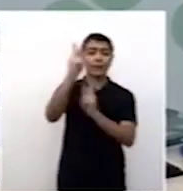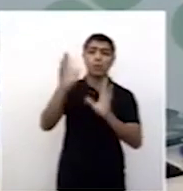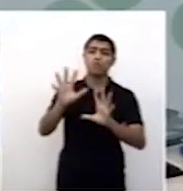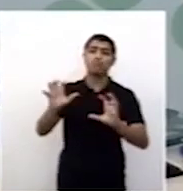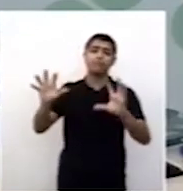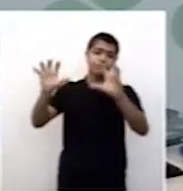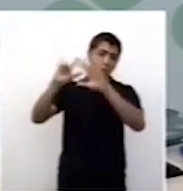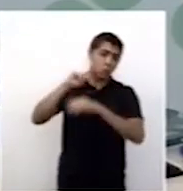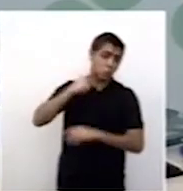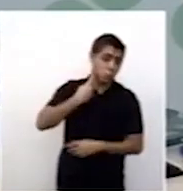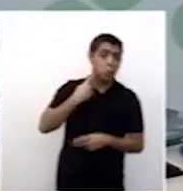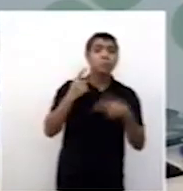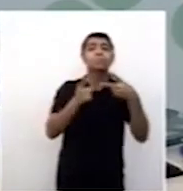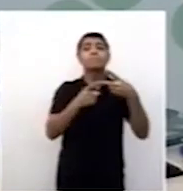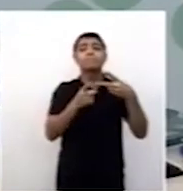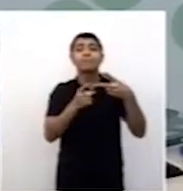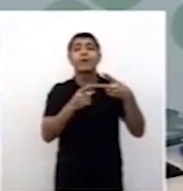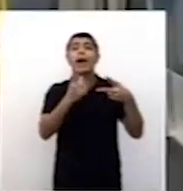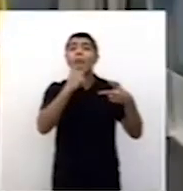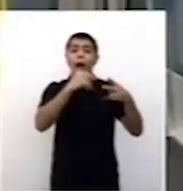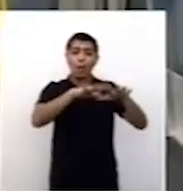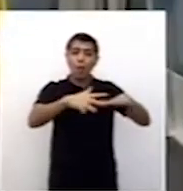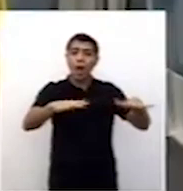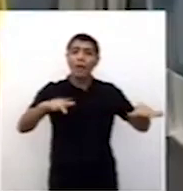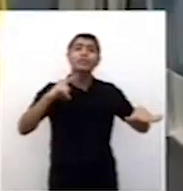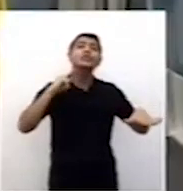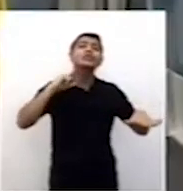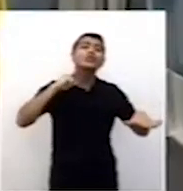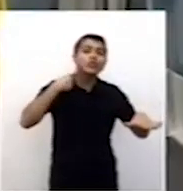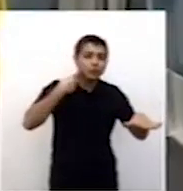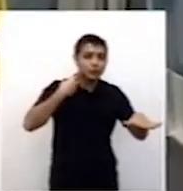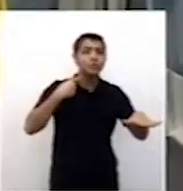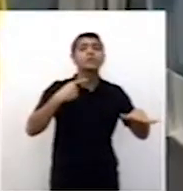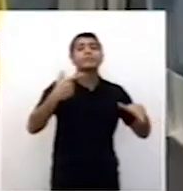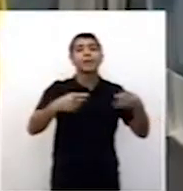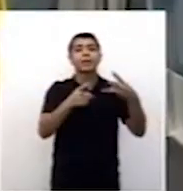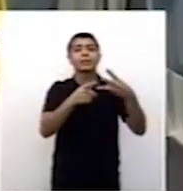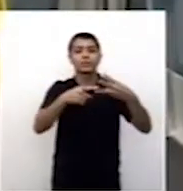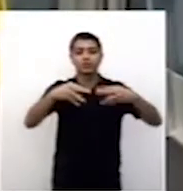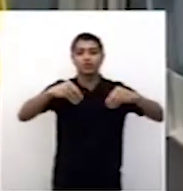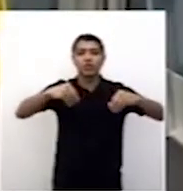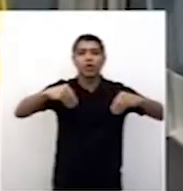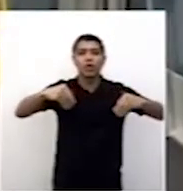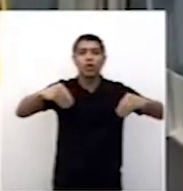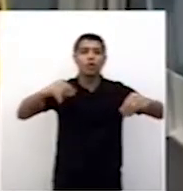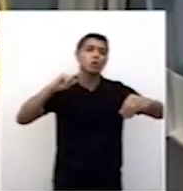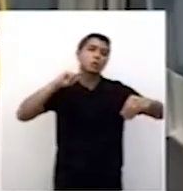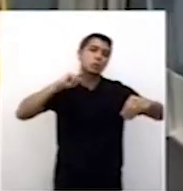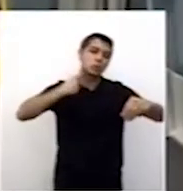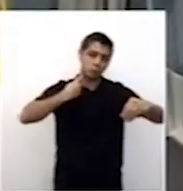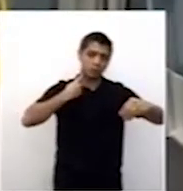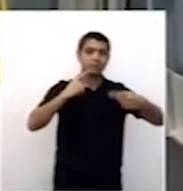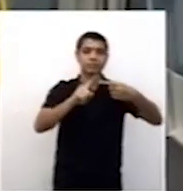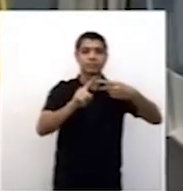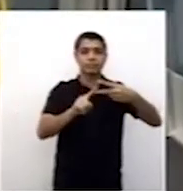terceira imagem, poluição do solo. Nossa, muito bem, hein? Bem interessante.